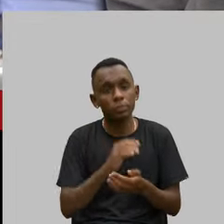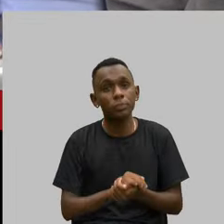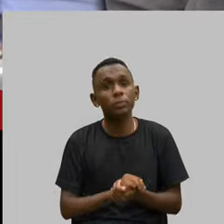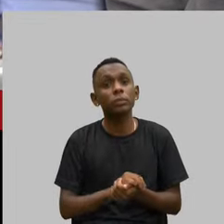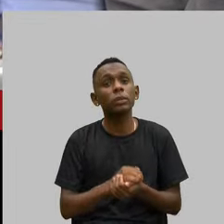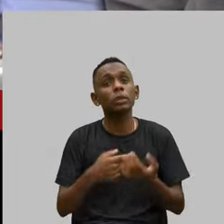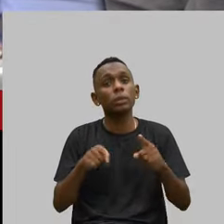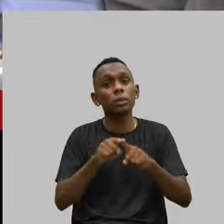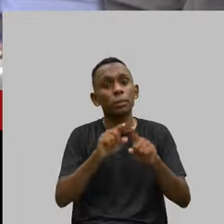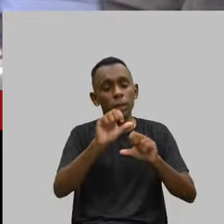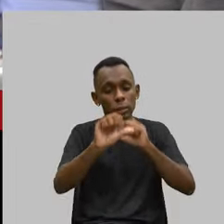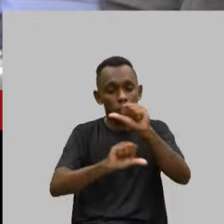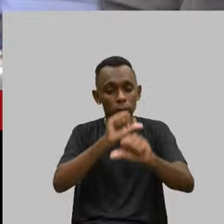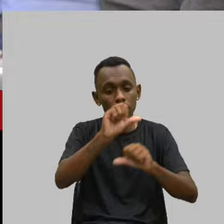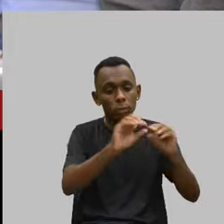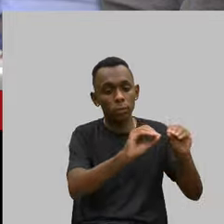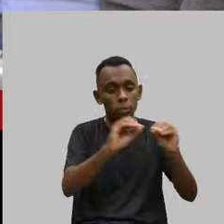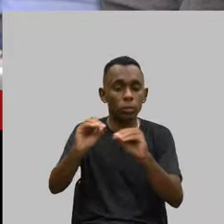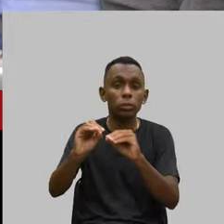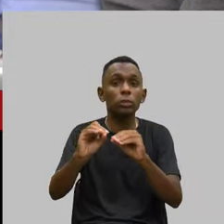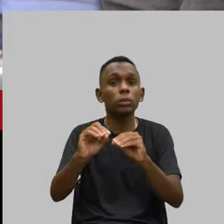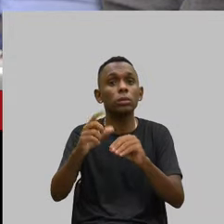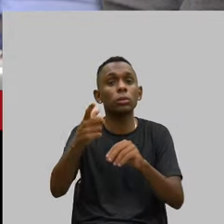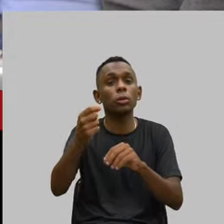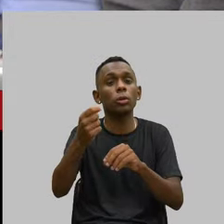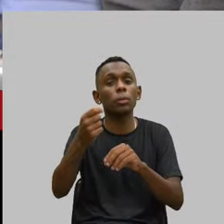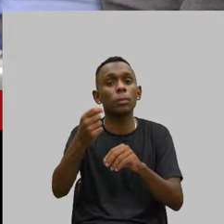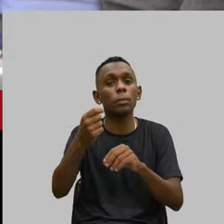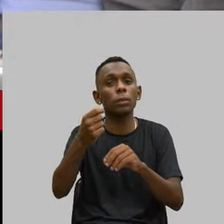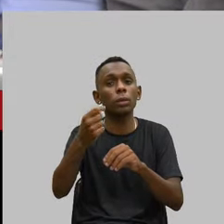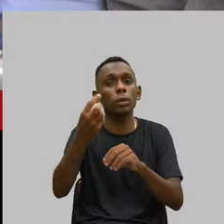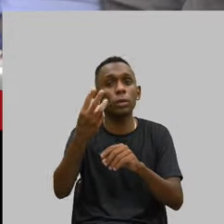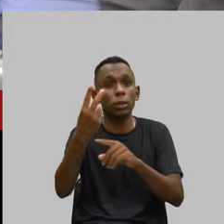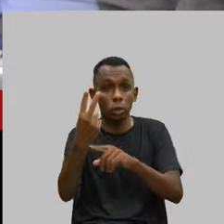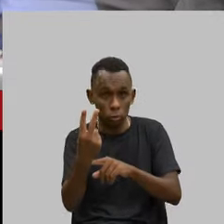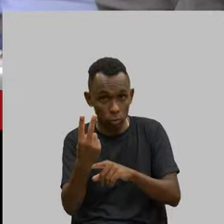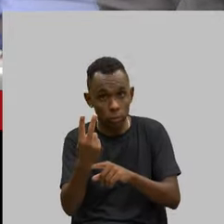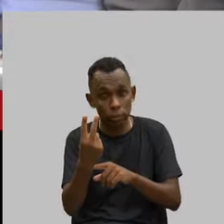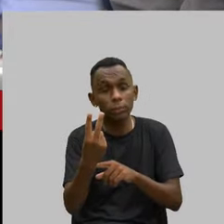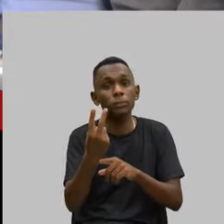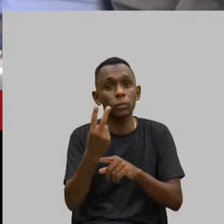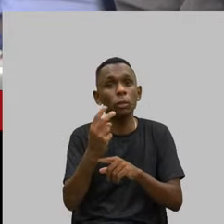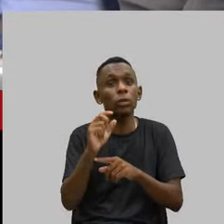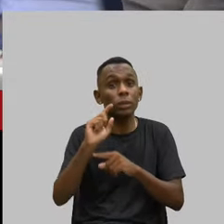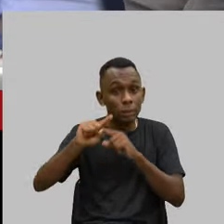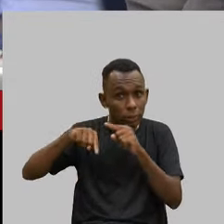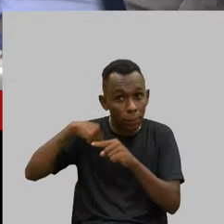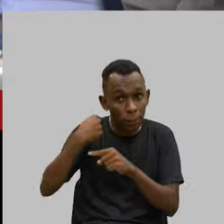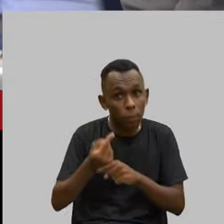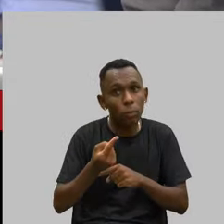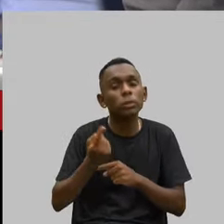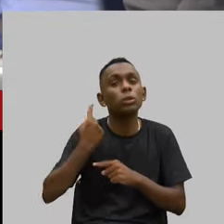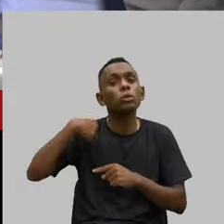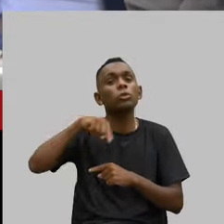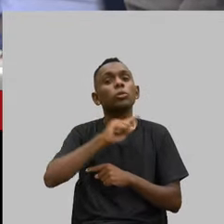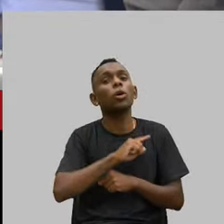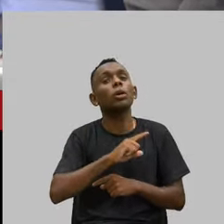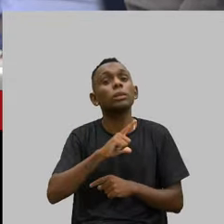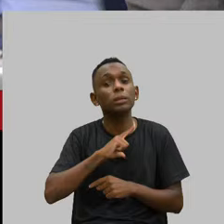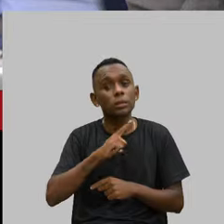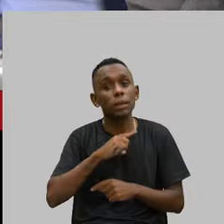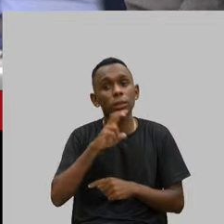transição só vai ocorrer em 2032 E sendo que depois disso nós temos ainda 5